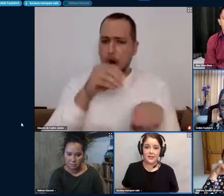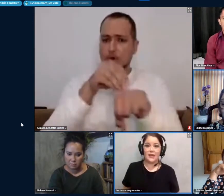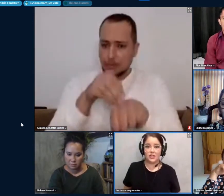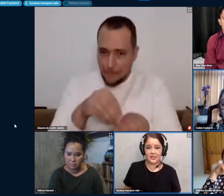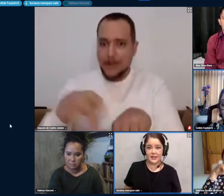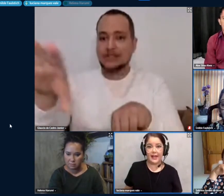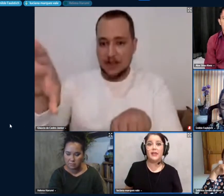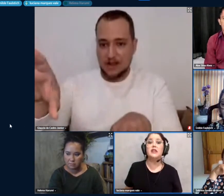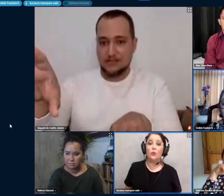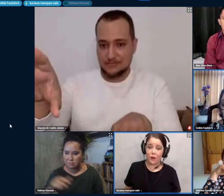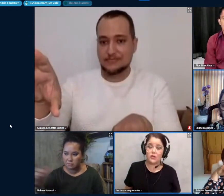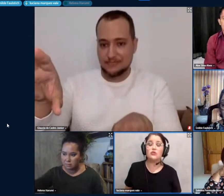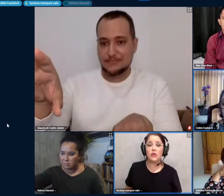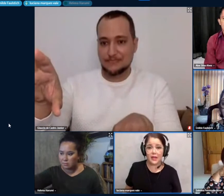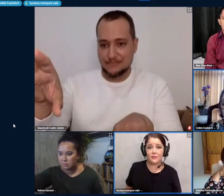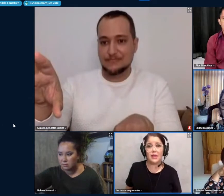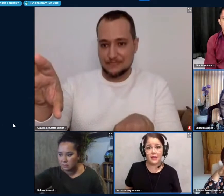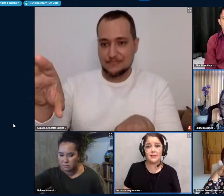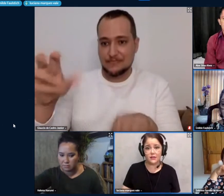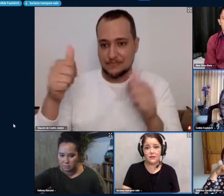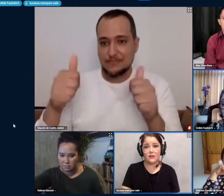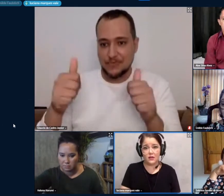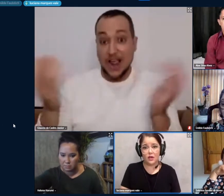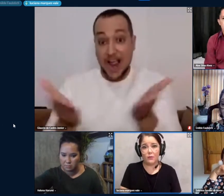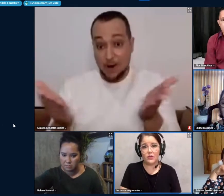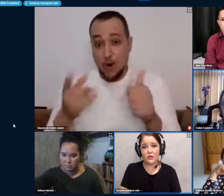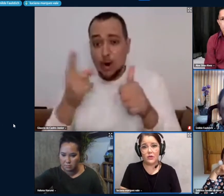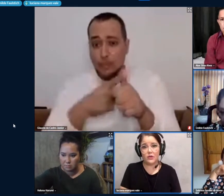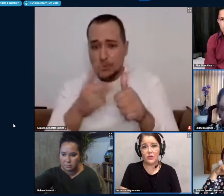fiz. Eu posso encaminhar, sim.